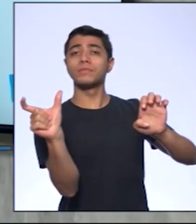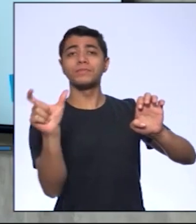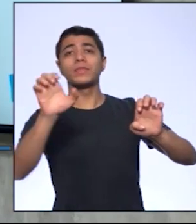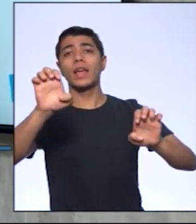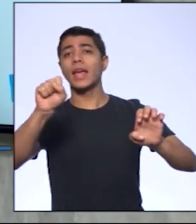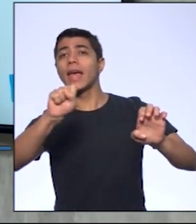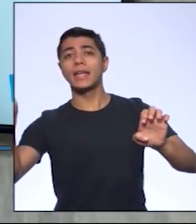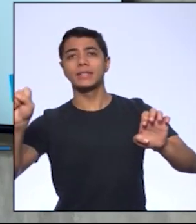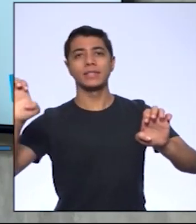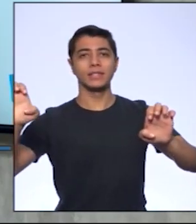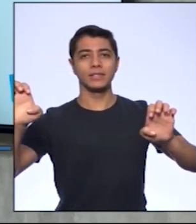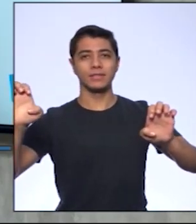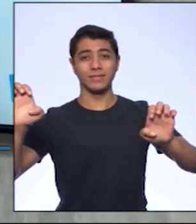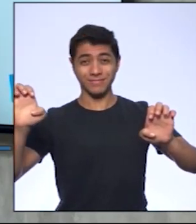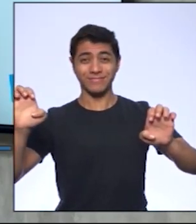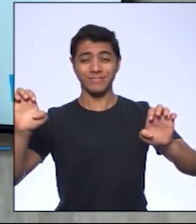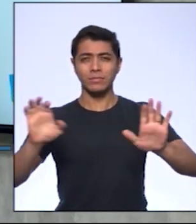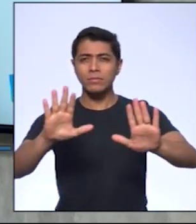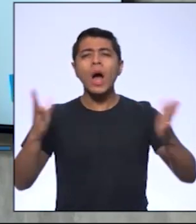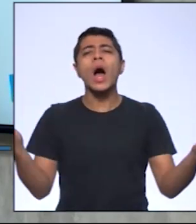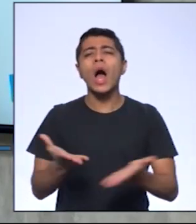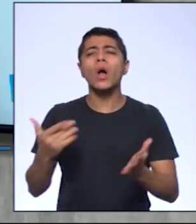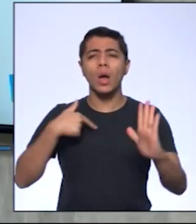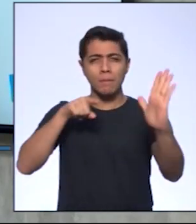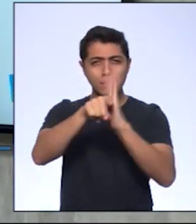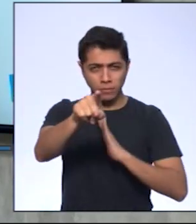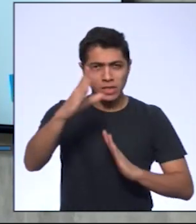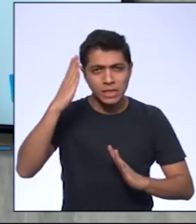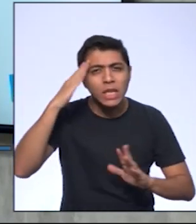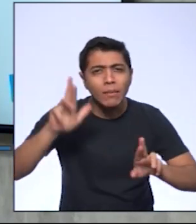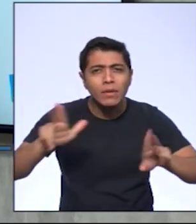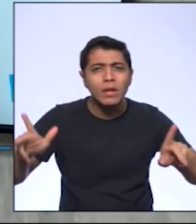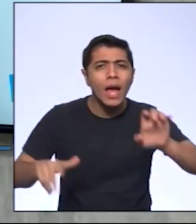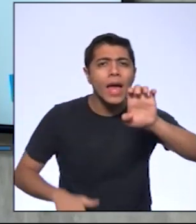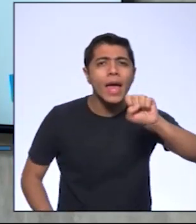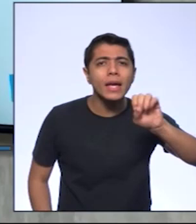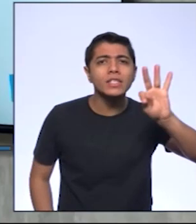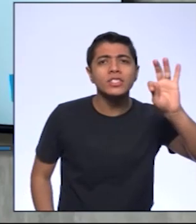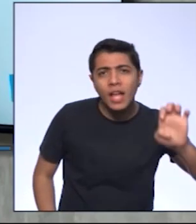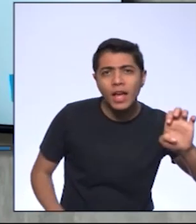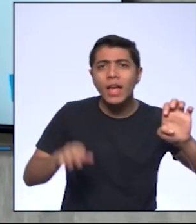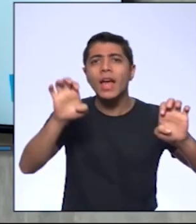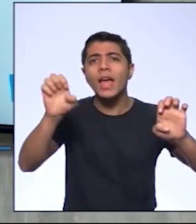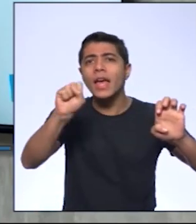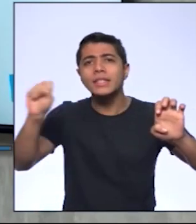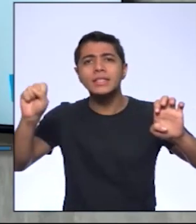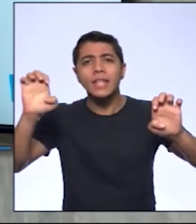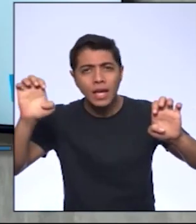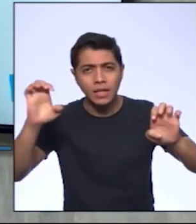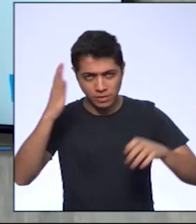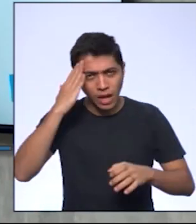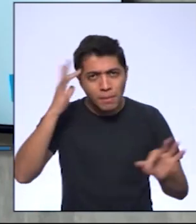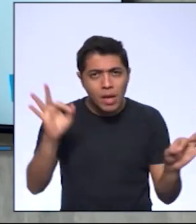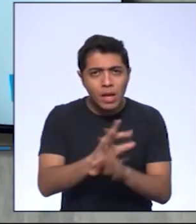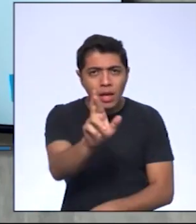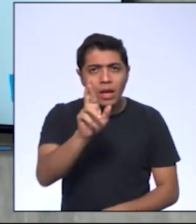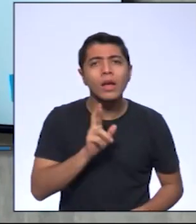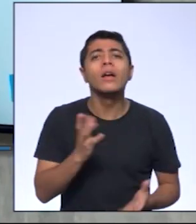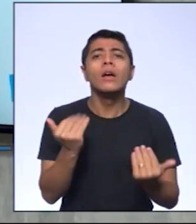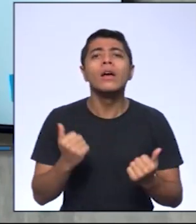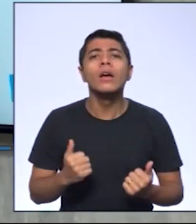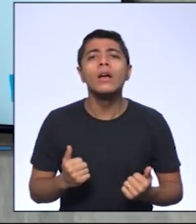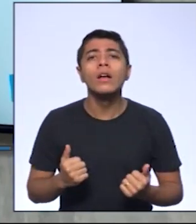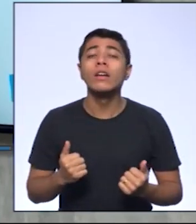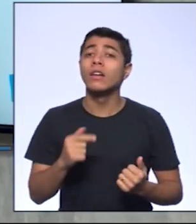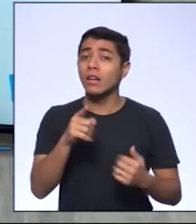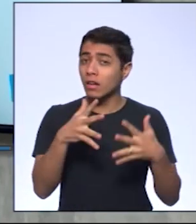você, agora, se eu te perguntasse quando é que se usa o este e o esse, você saberia? Talvez você ficasse aí meio confuso. Quer ver uma